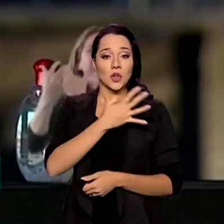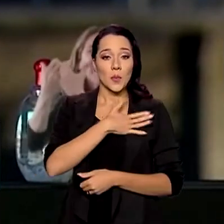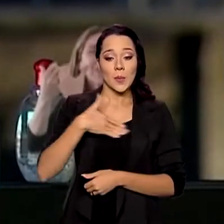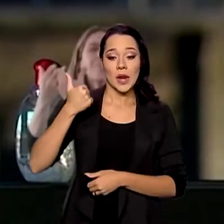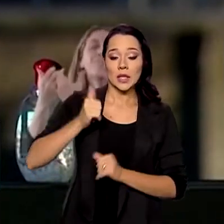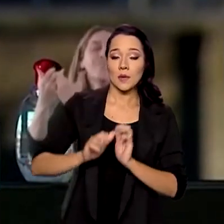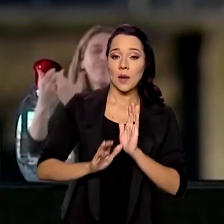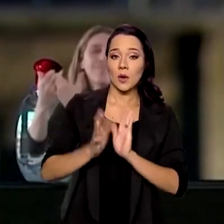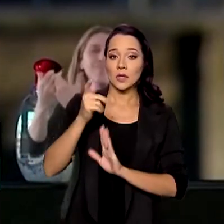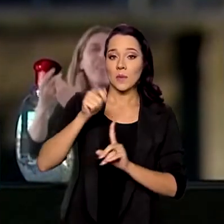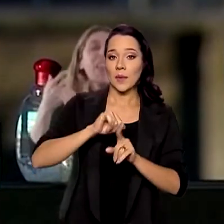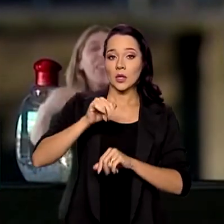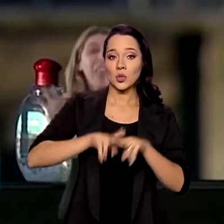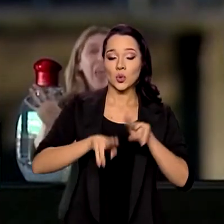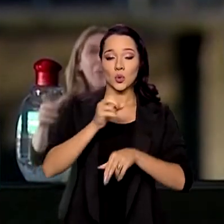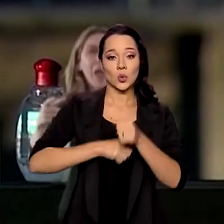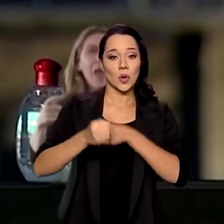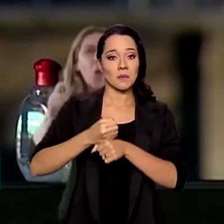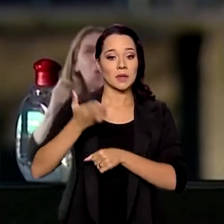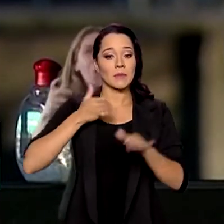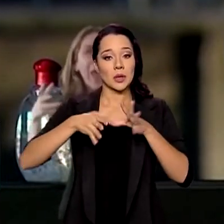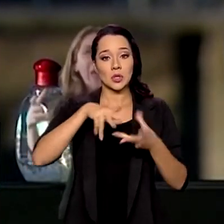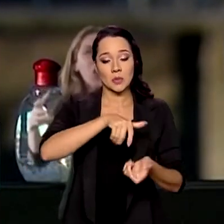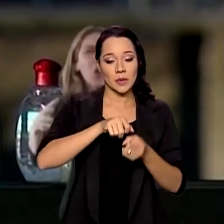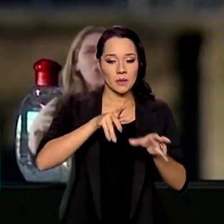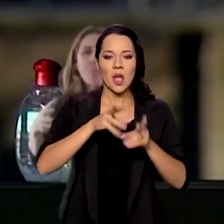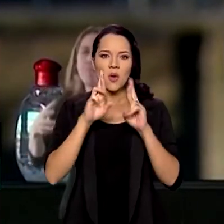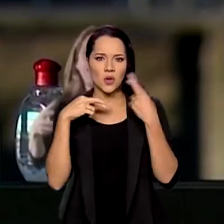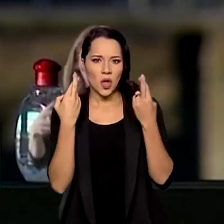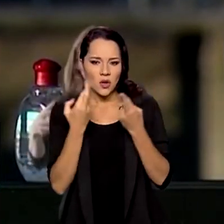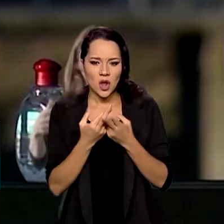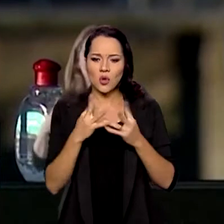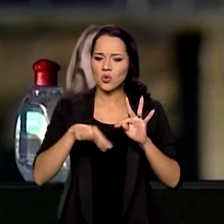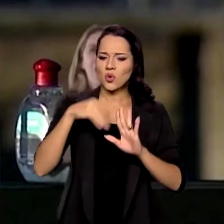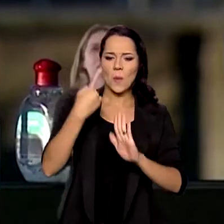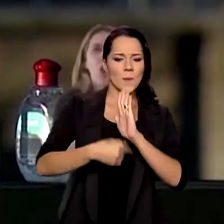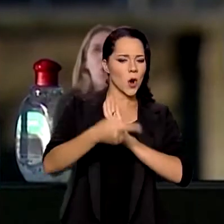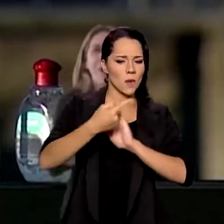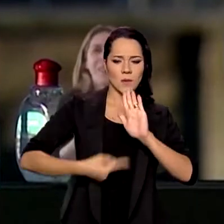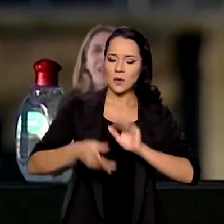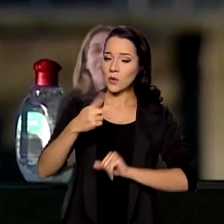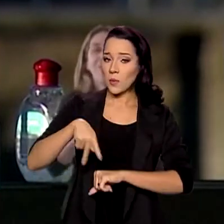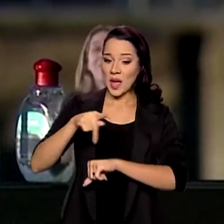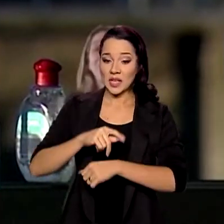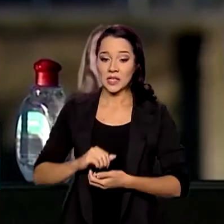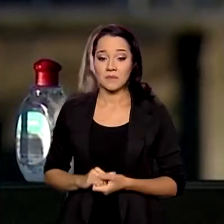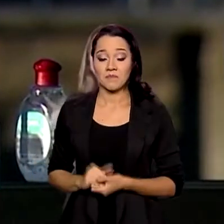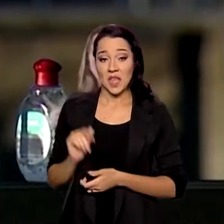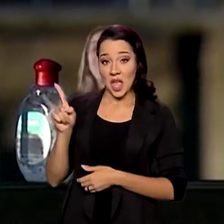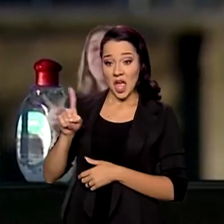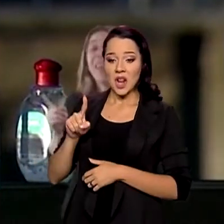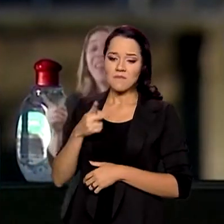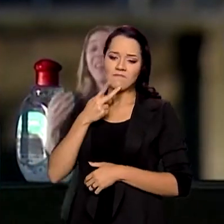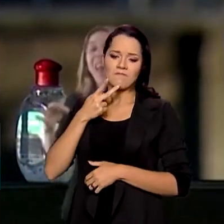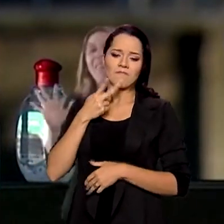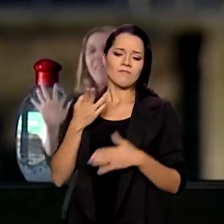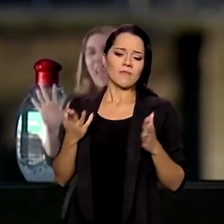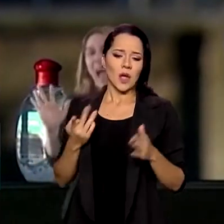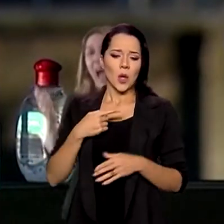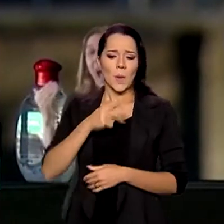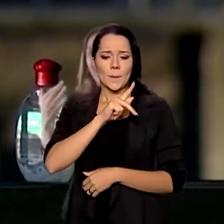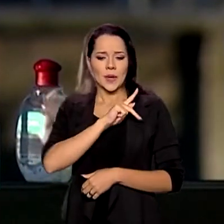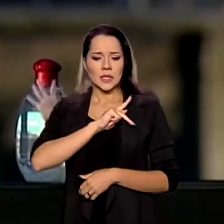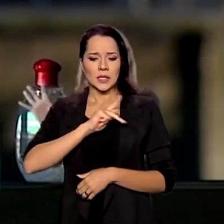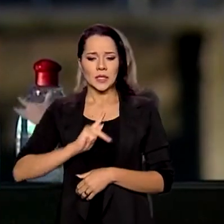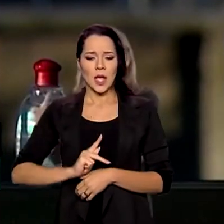do ano passado, em plena pandemia, quando reuniões sociais estavam proibidas no país. Em sua defesa, o presidente